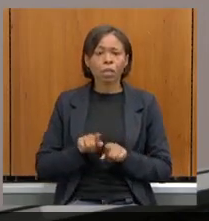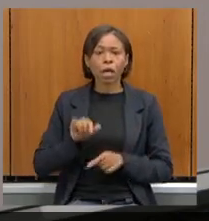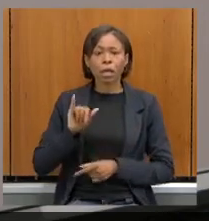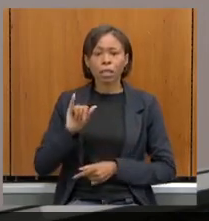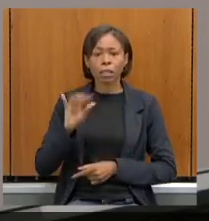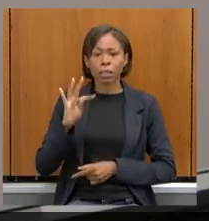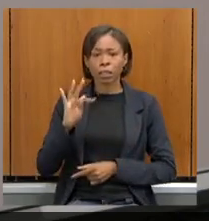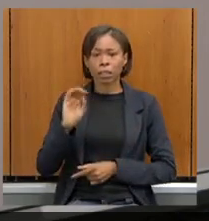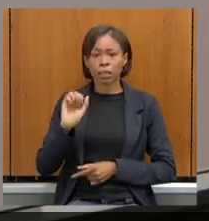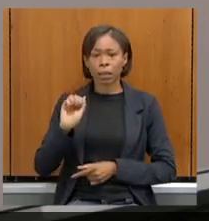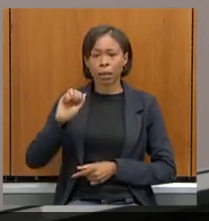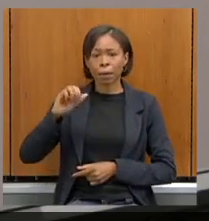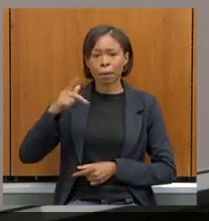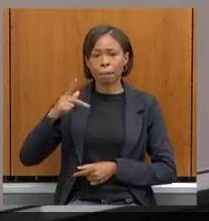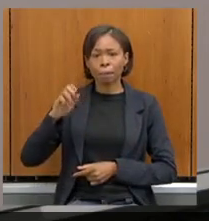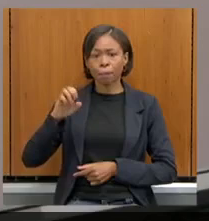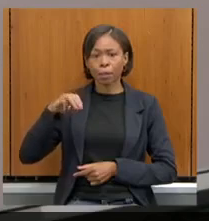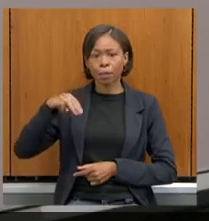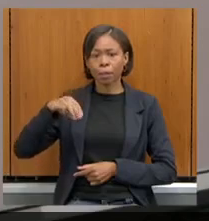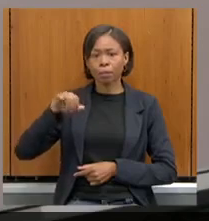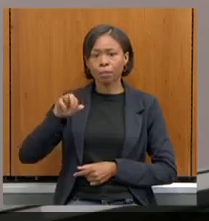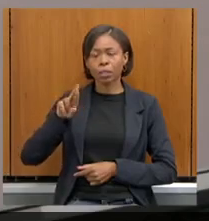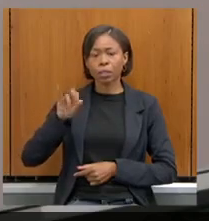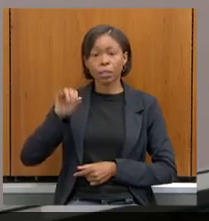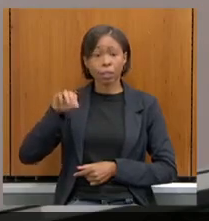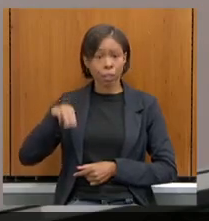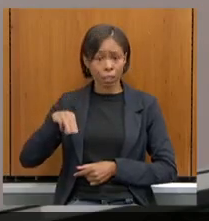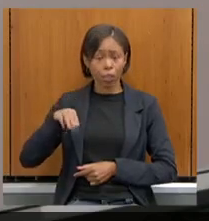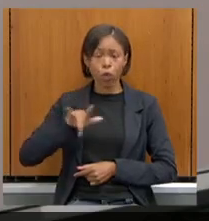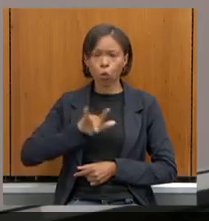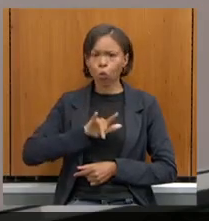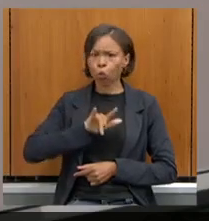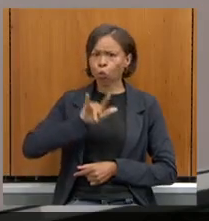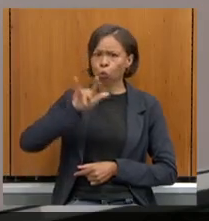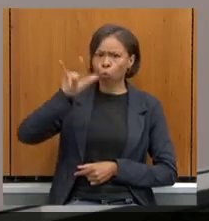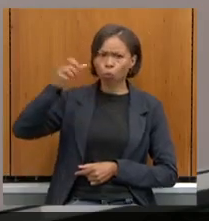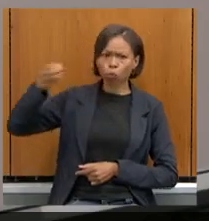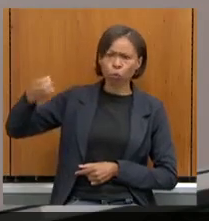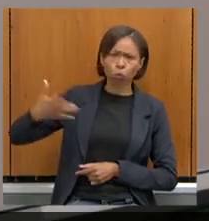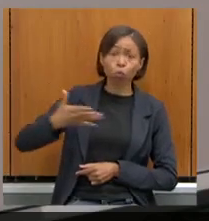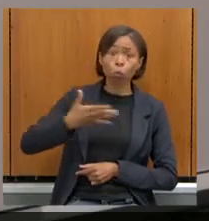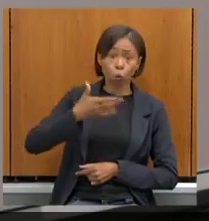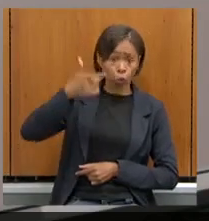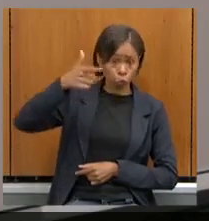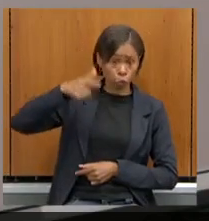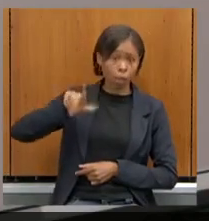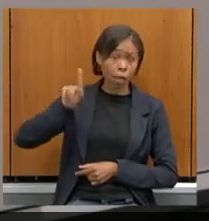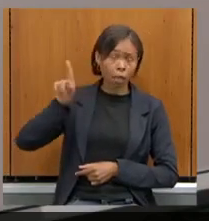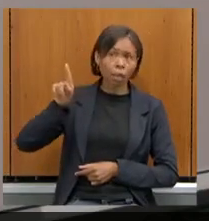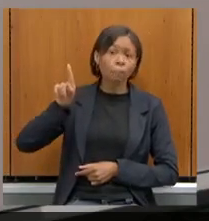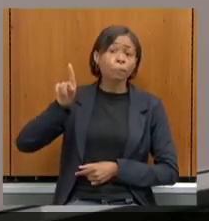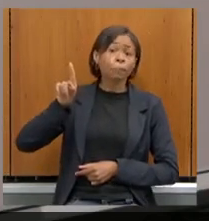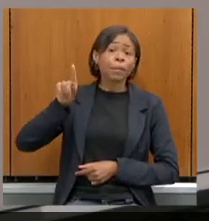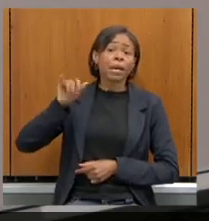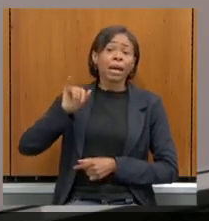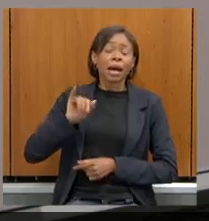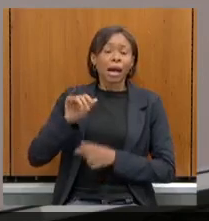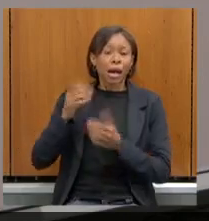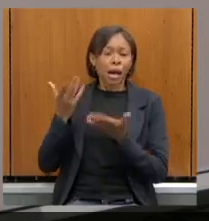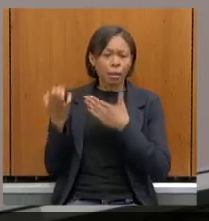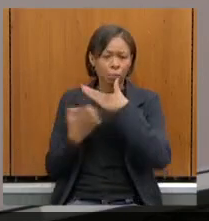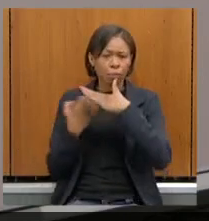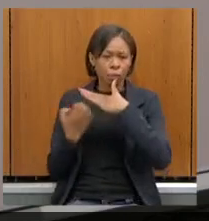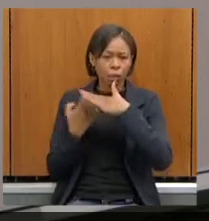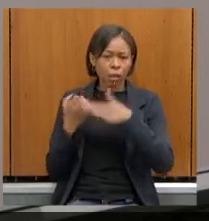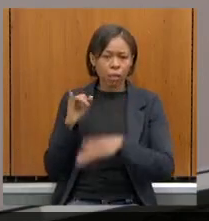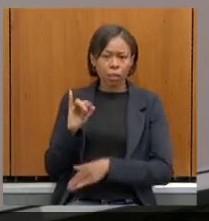chegando agora do aeroporto de Confins, onde a Itapemirim, deputado Bosco, hoje é o